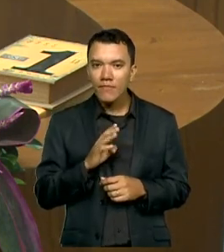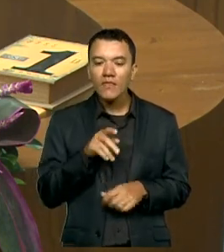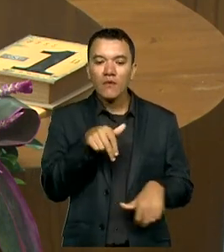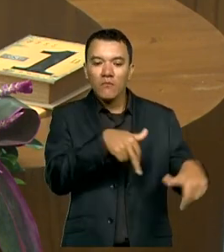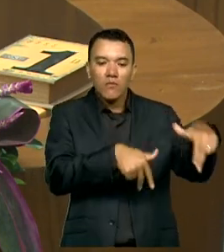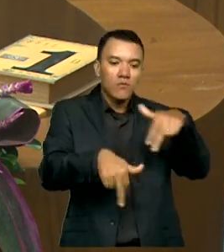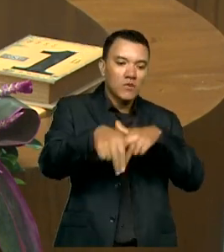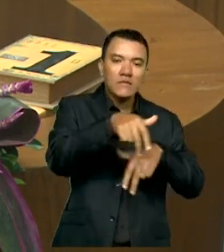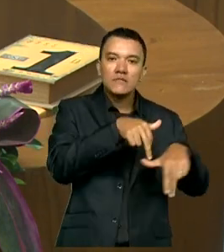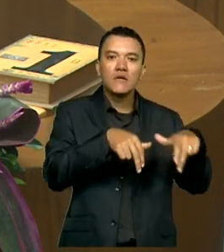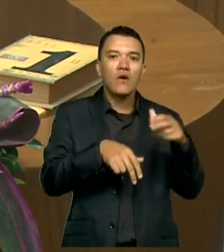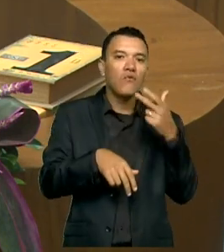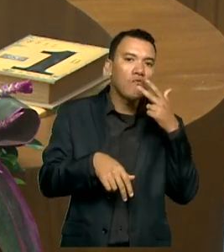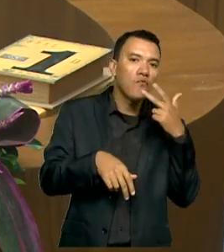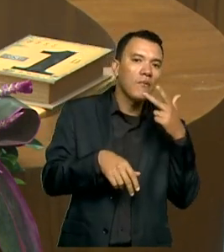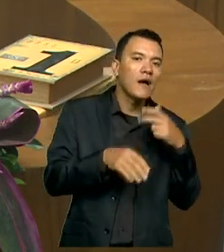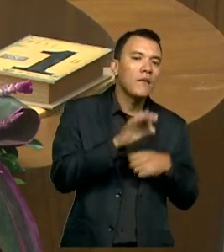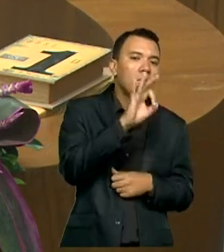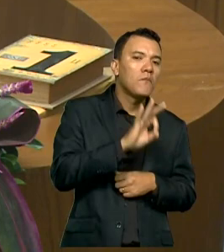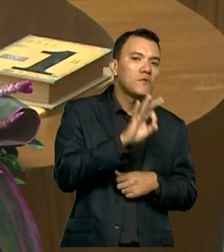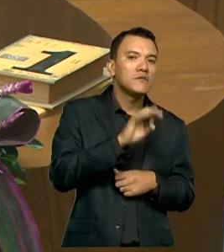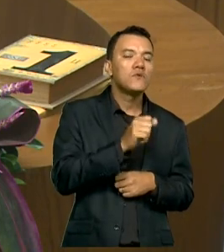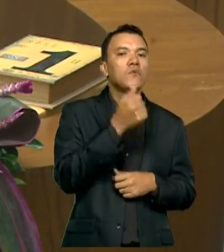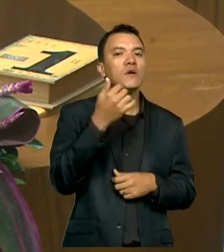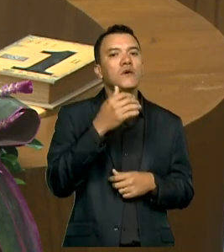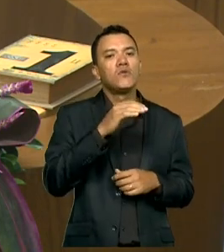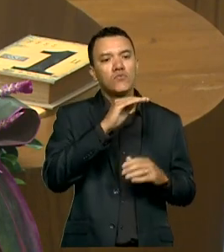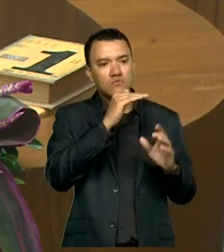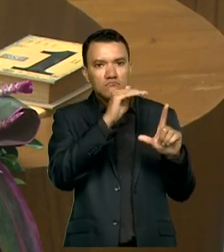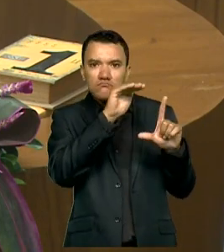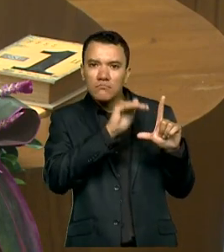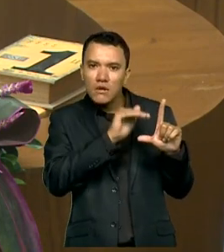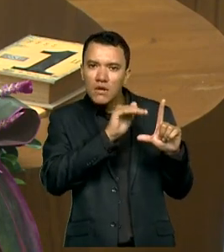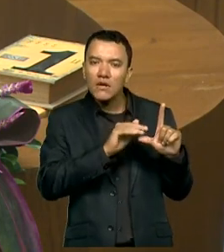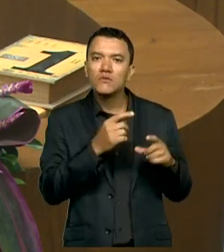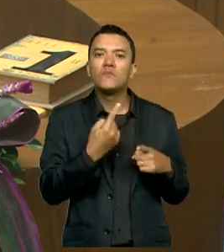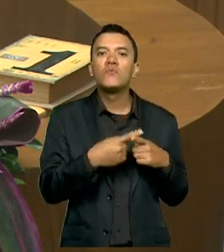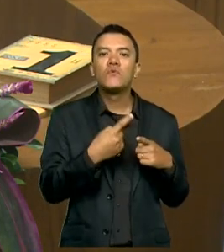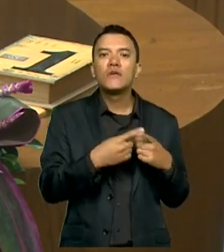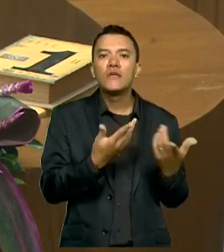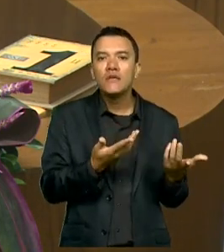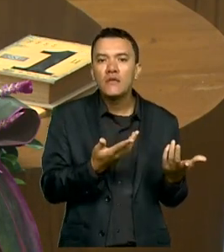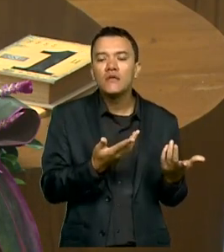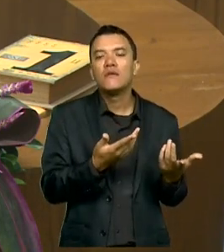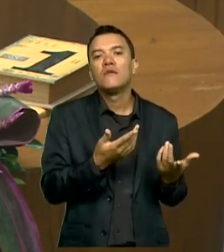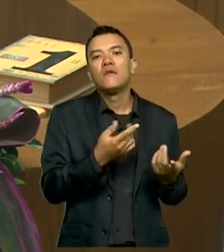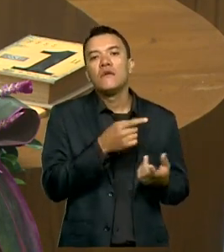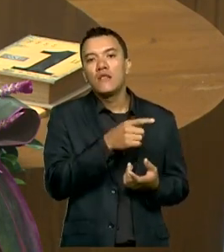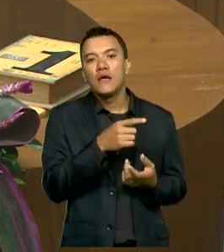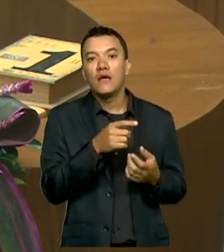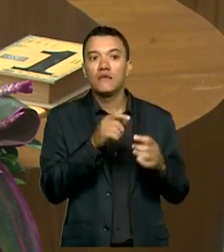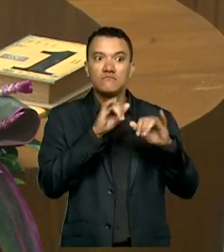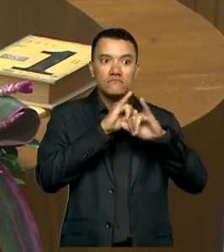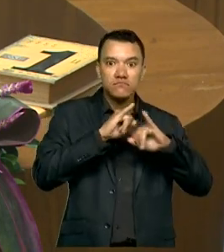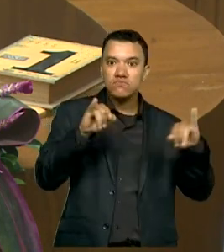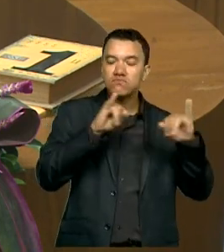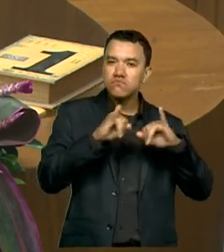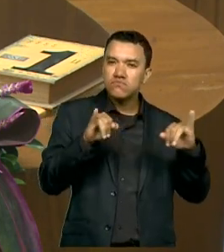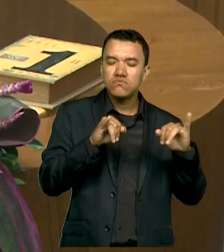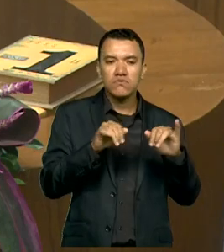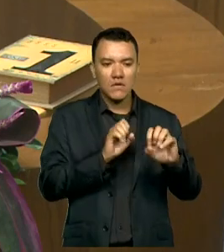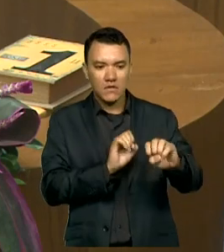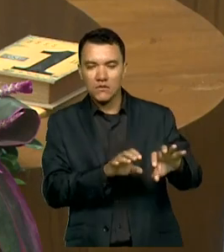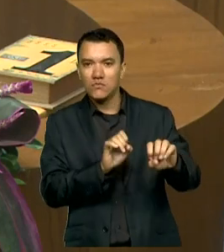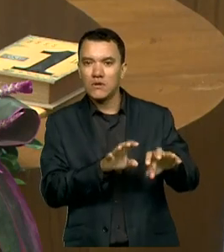muitos, mas devido a campanhas educativas de não se render à indústria